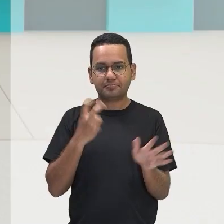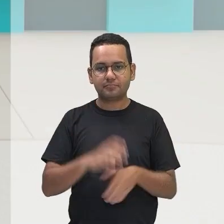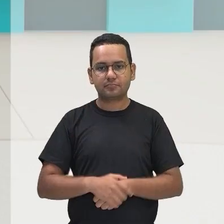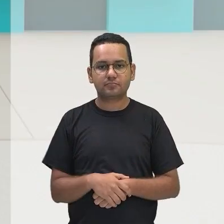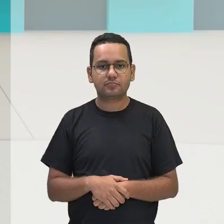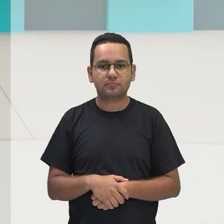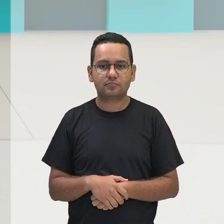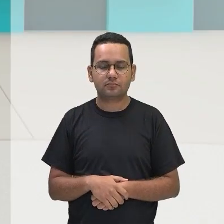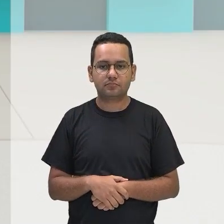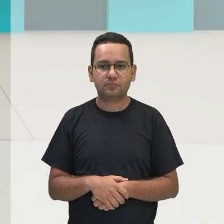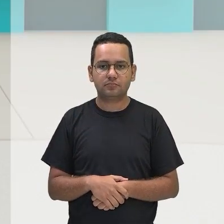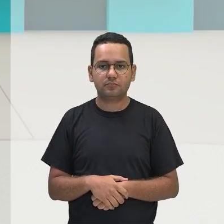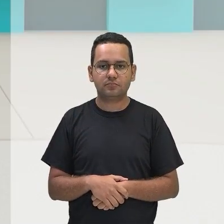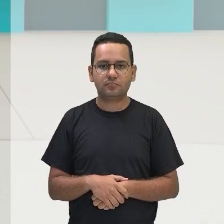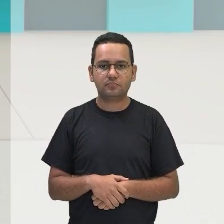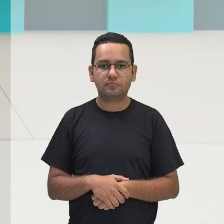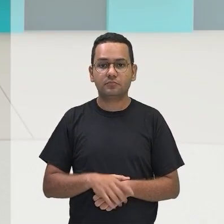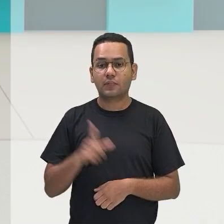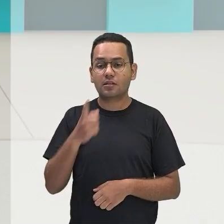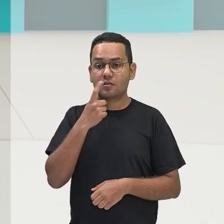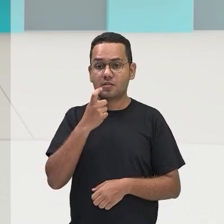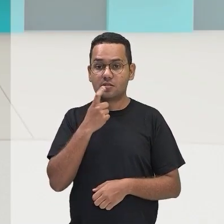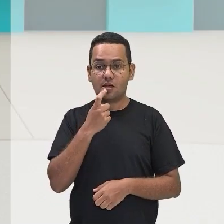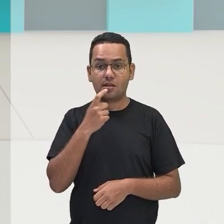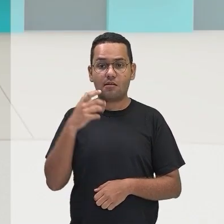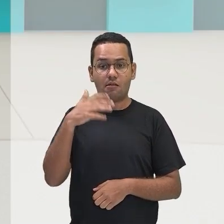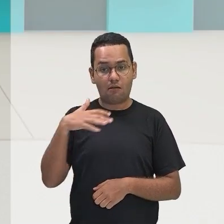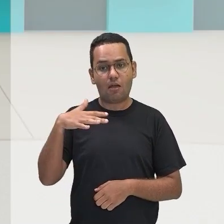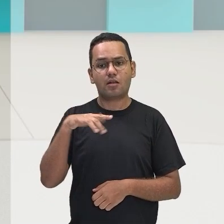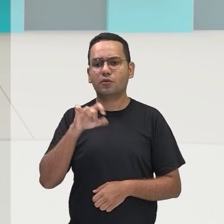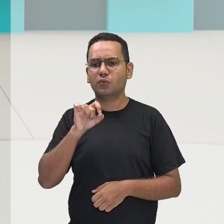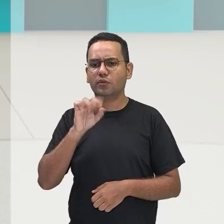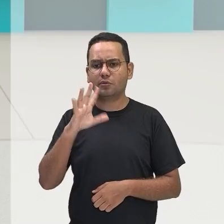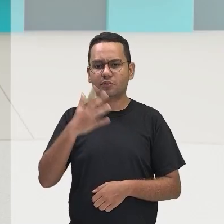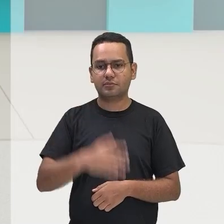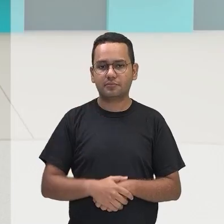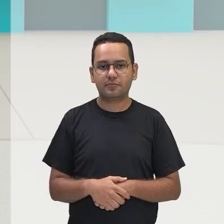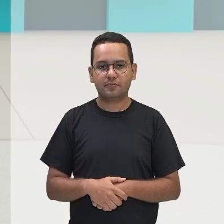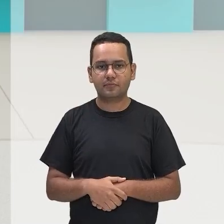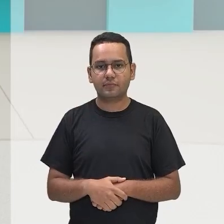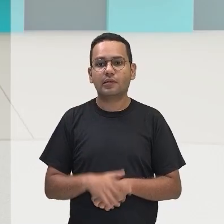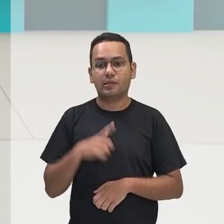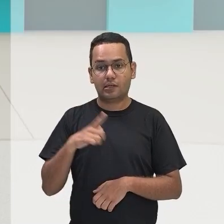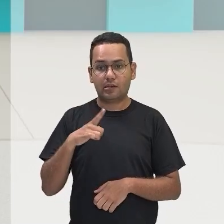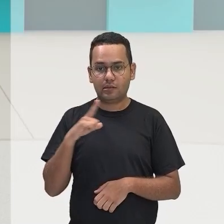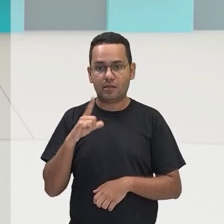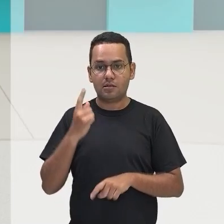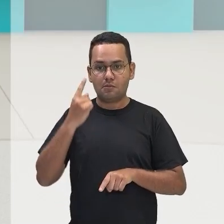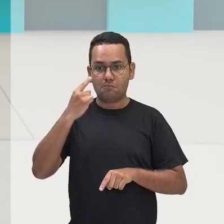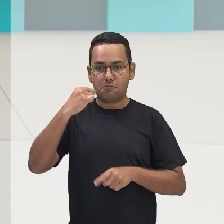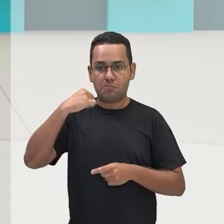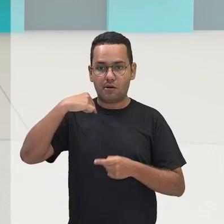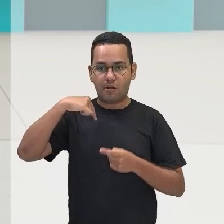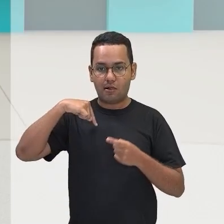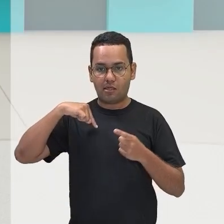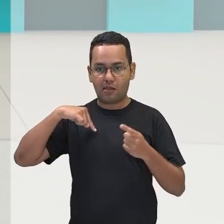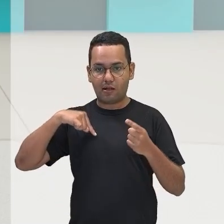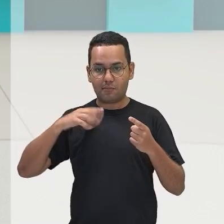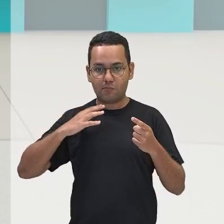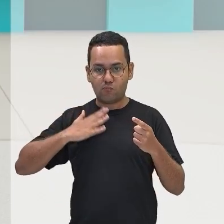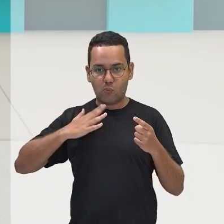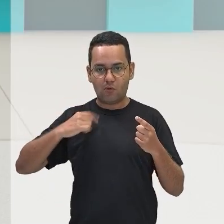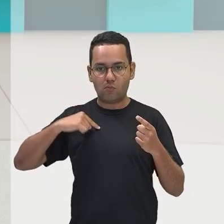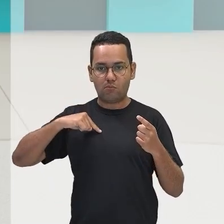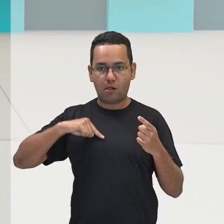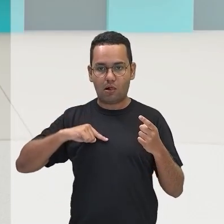todo o sangue para a parte pulmonar, onde vai acontecer o quê, professor? A troca gasosa, né? Nós já comentamos